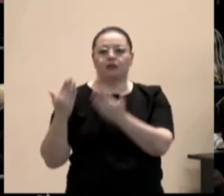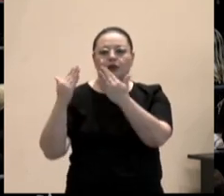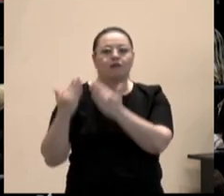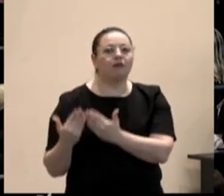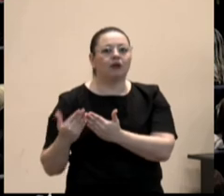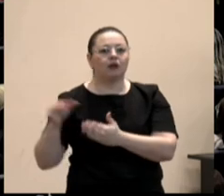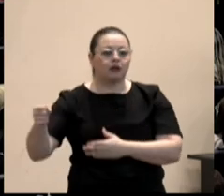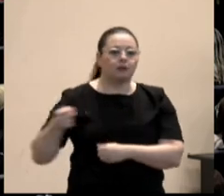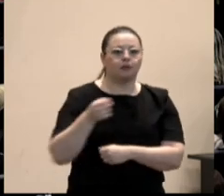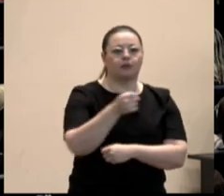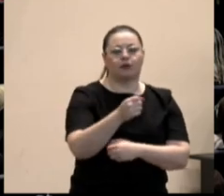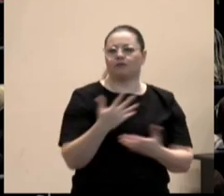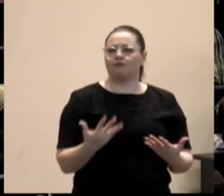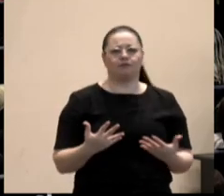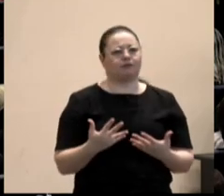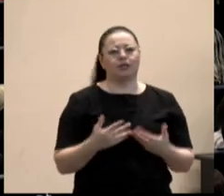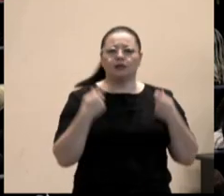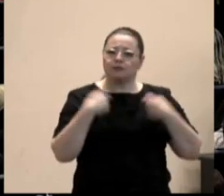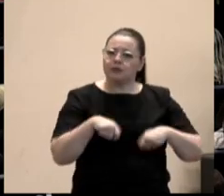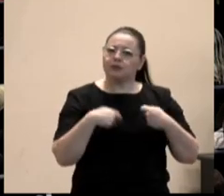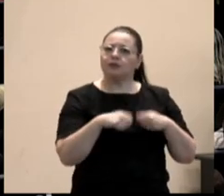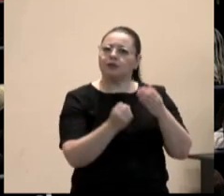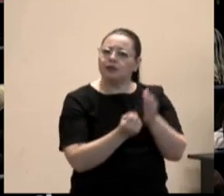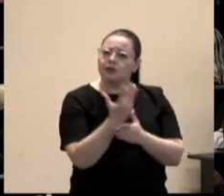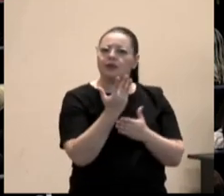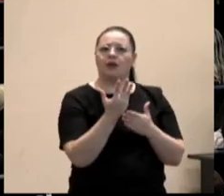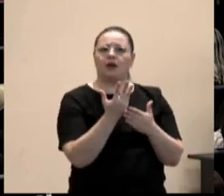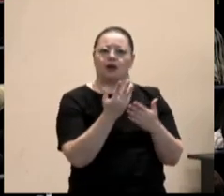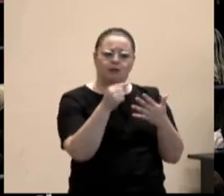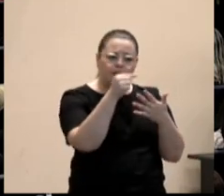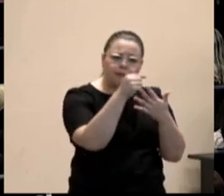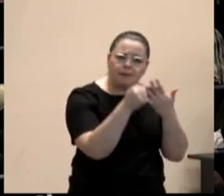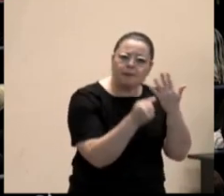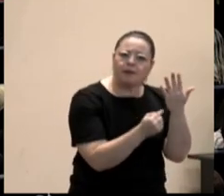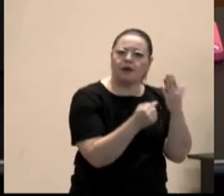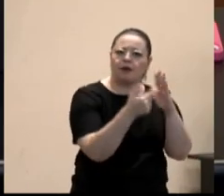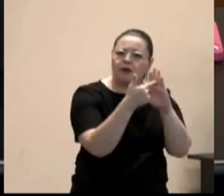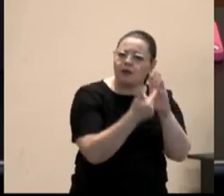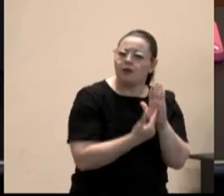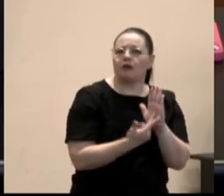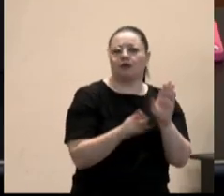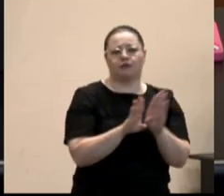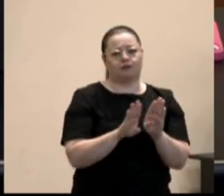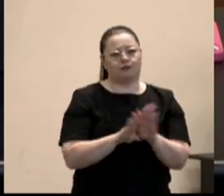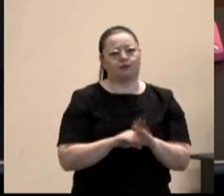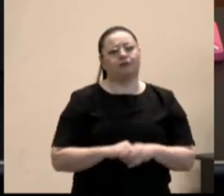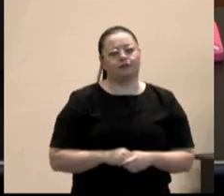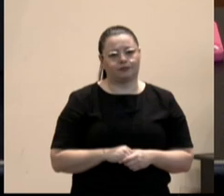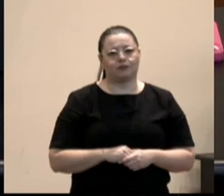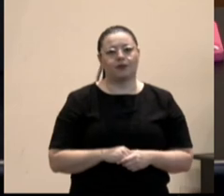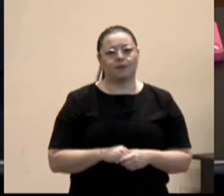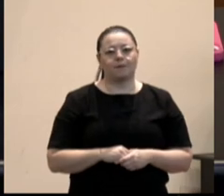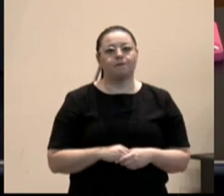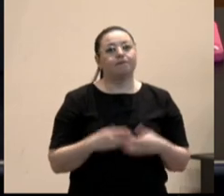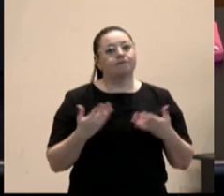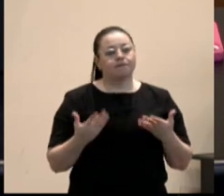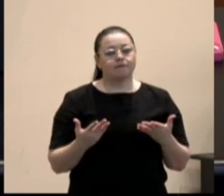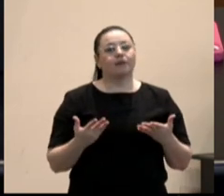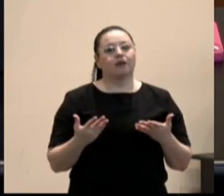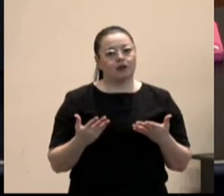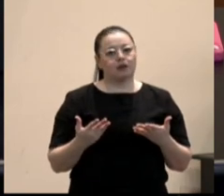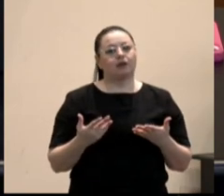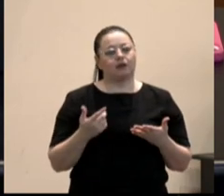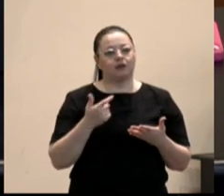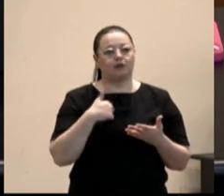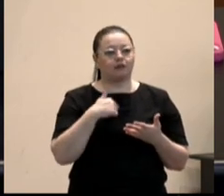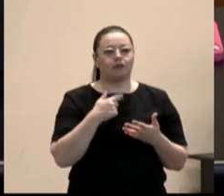é preciso criar critérios ainda em cima de critérios e desempenho. Então, e aí, vou